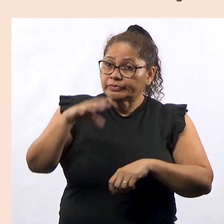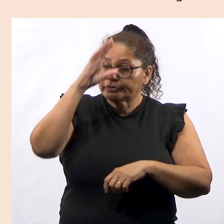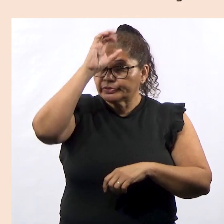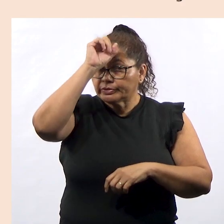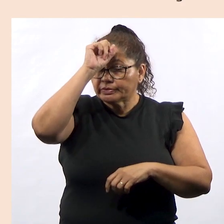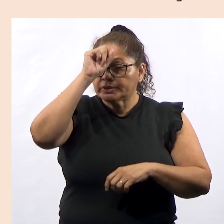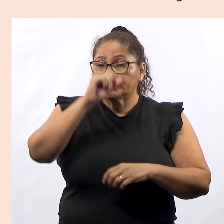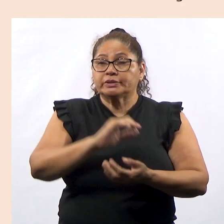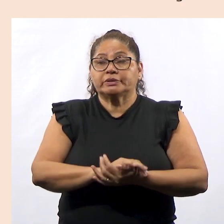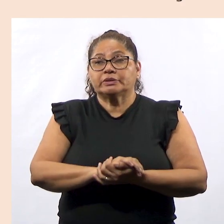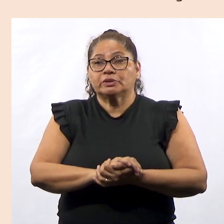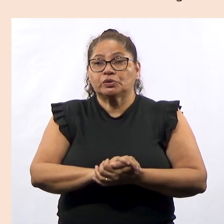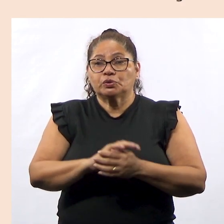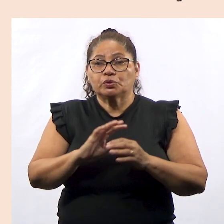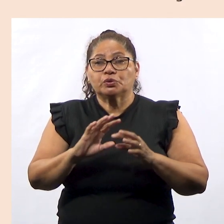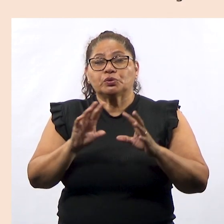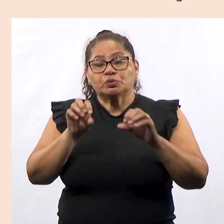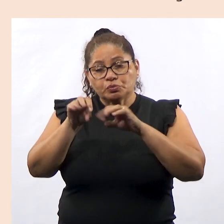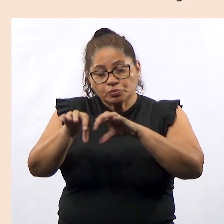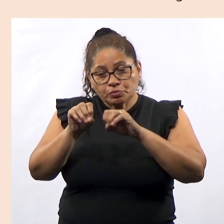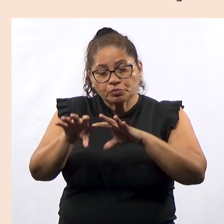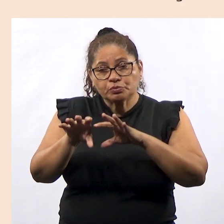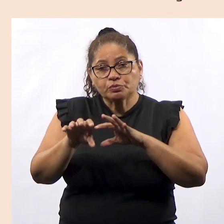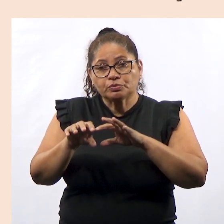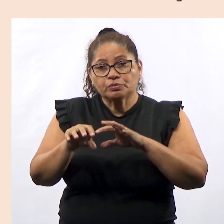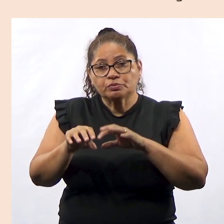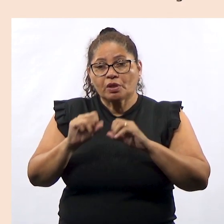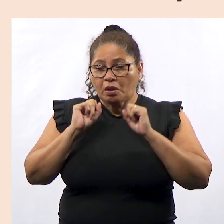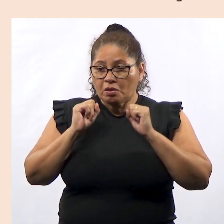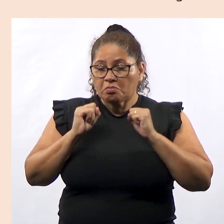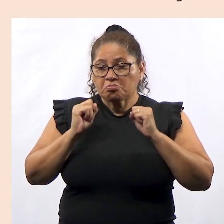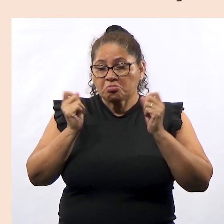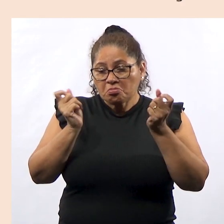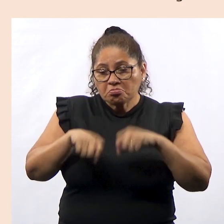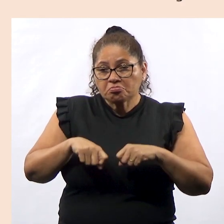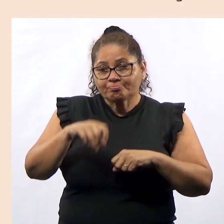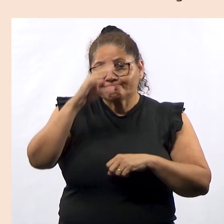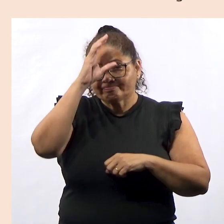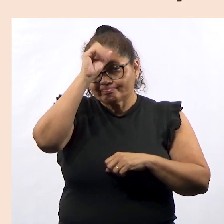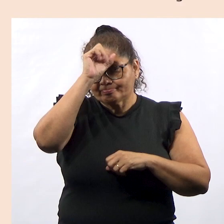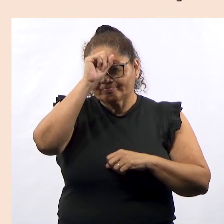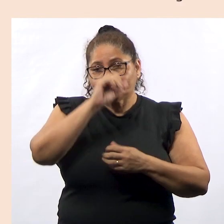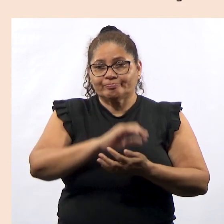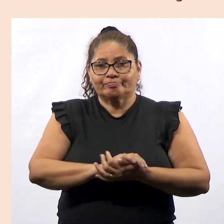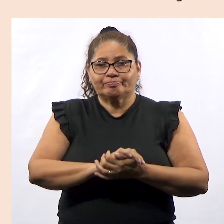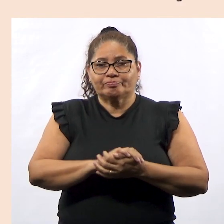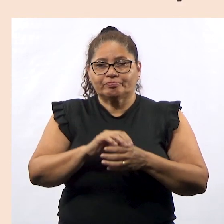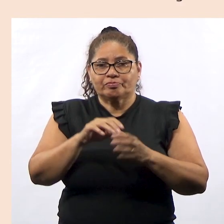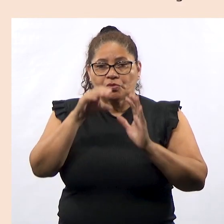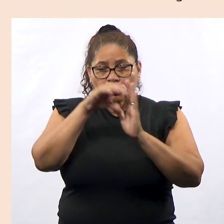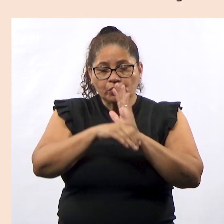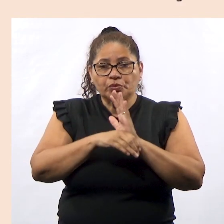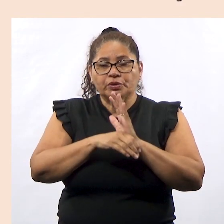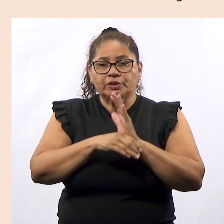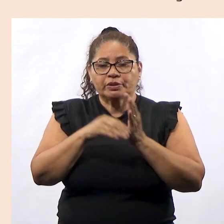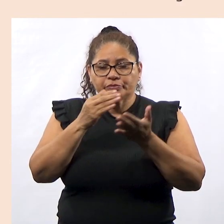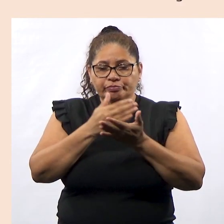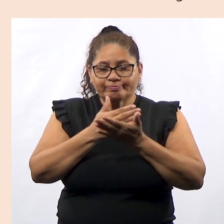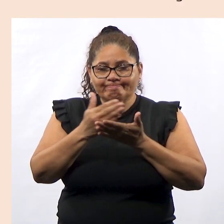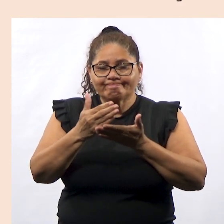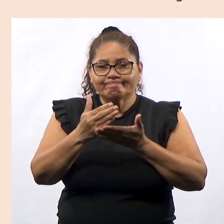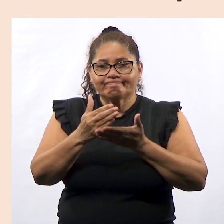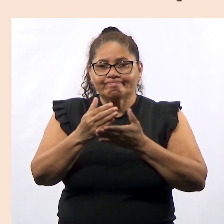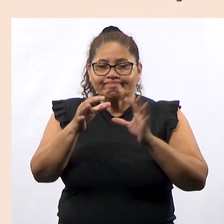Então, tudo o que pode ser ensinável também é possível que se aprenda. O currículo é parte desse